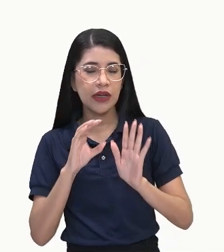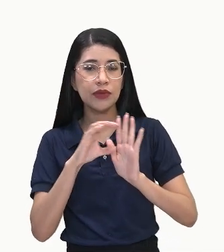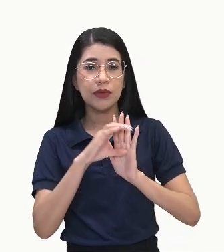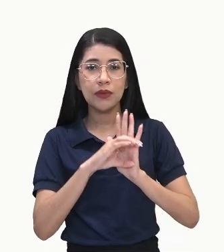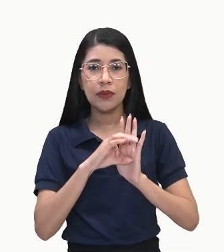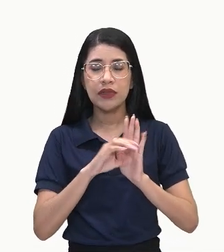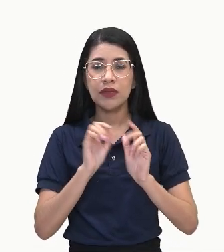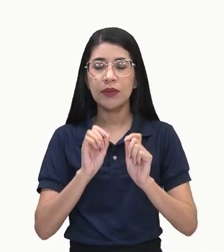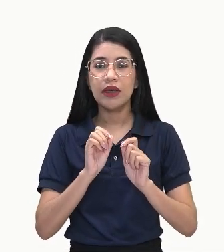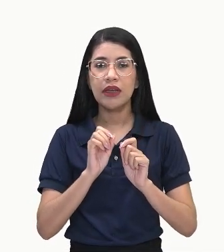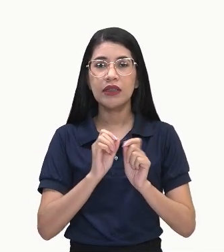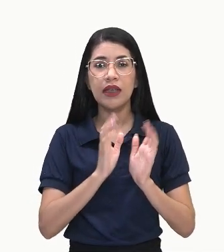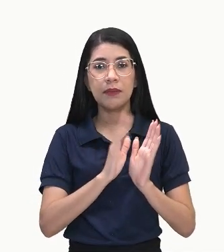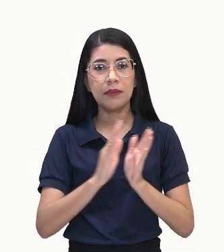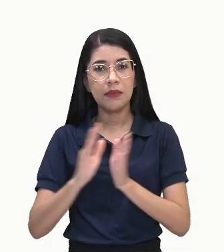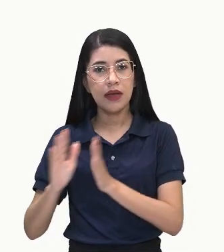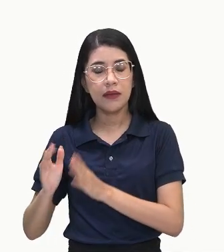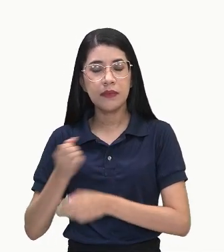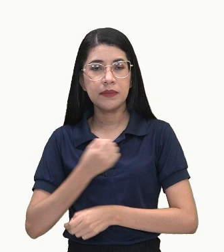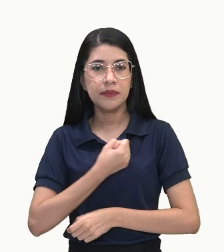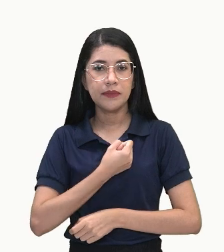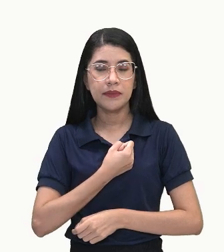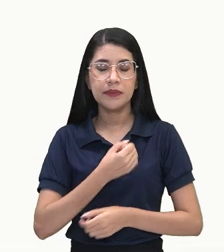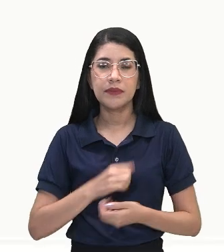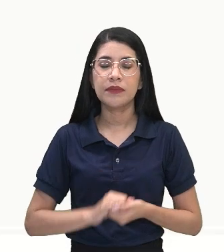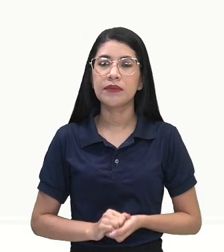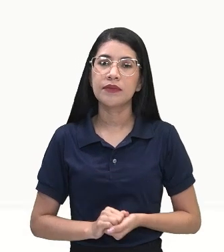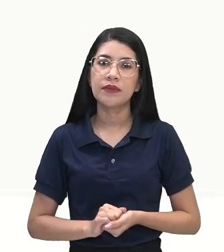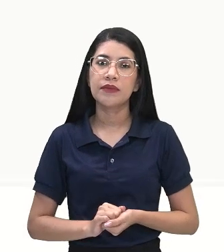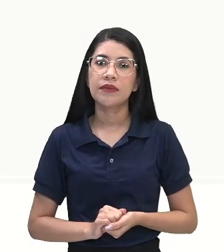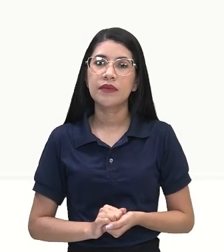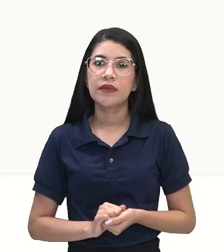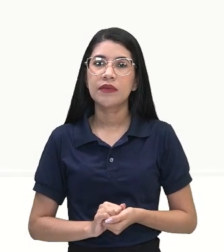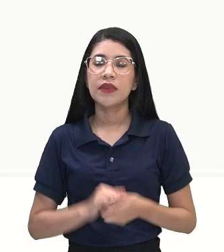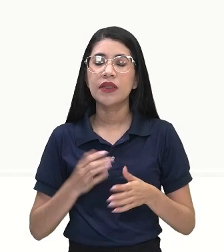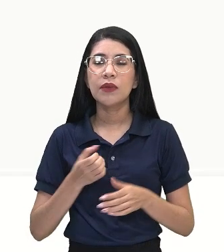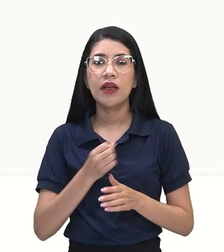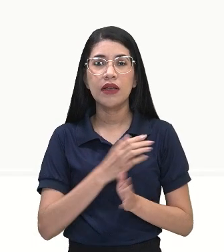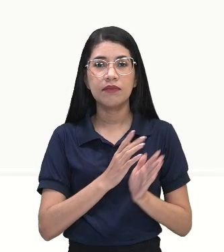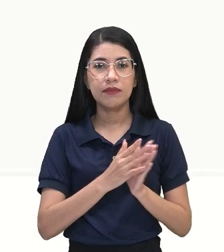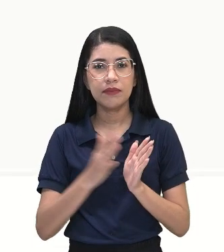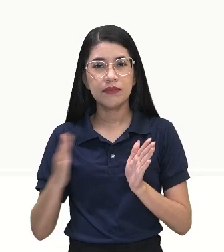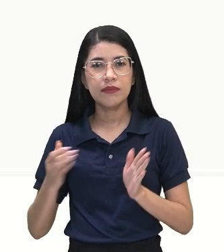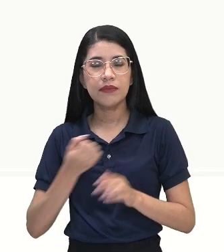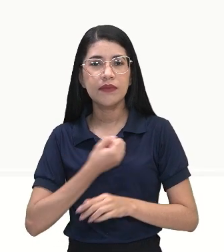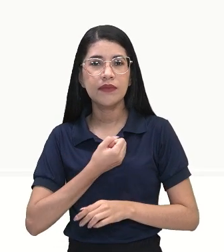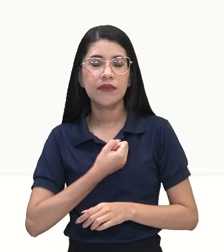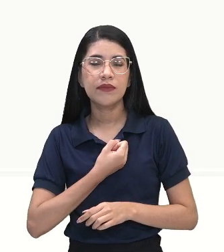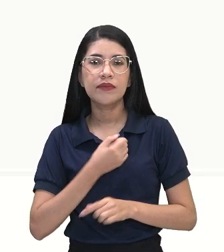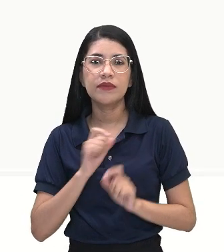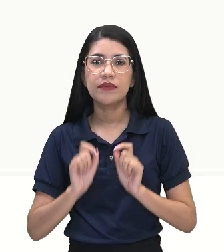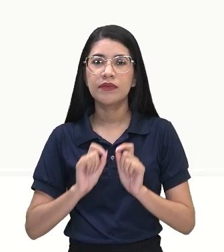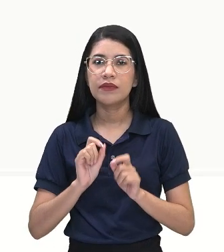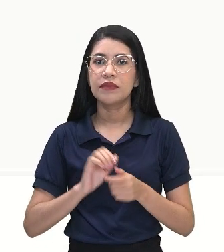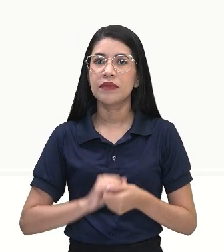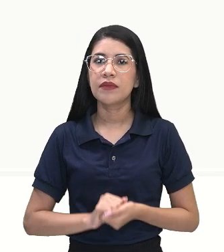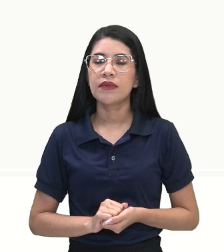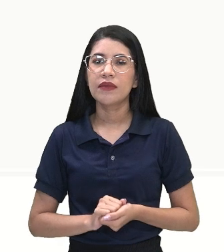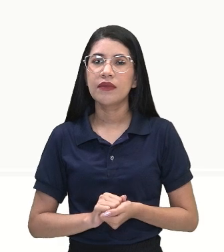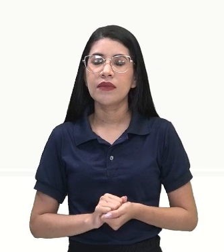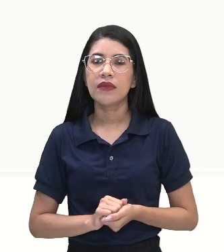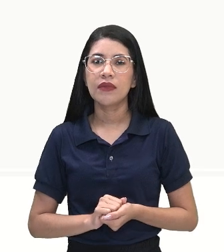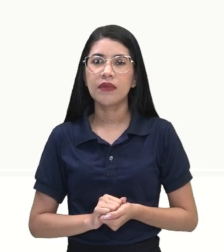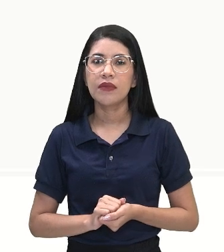sequência numérica, tá? Então, a sequência numérica é toda aquela